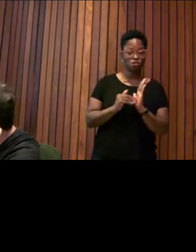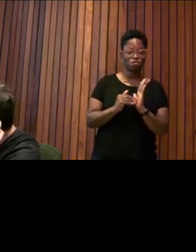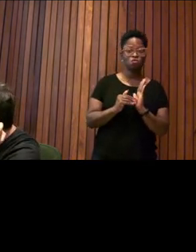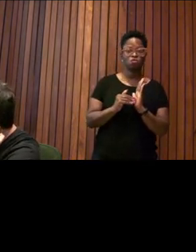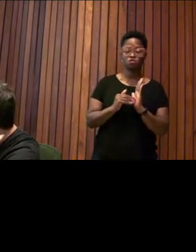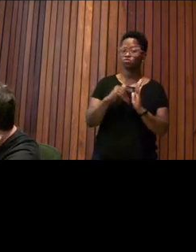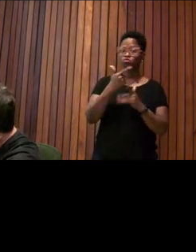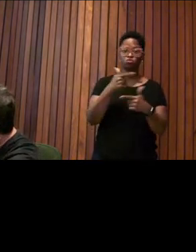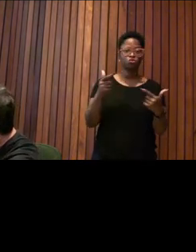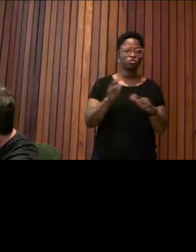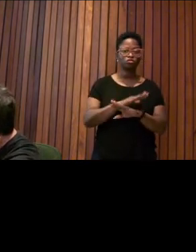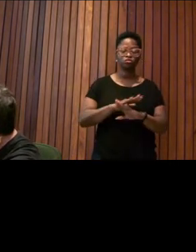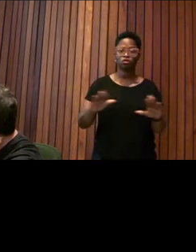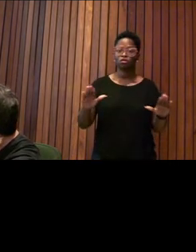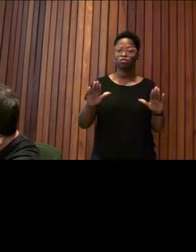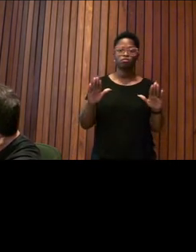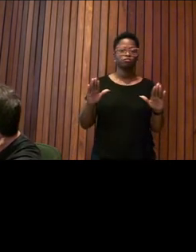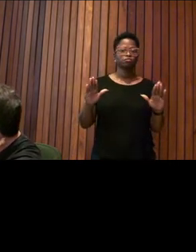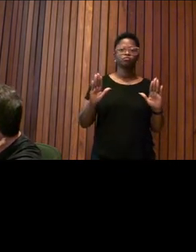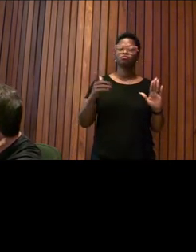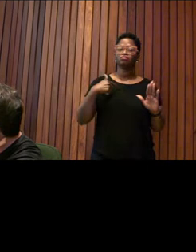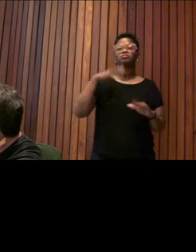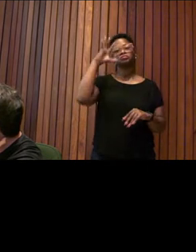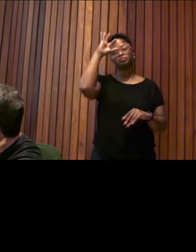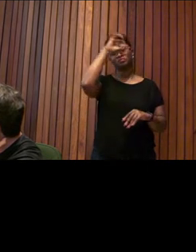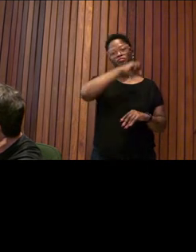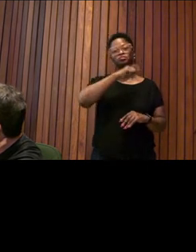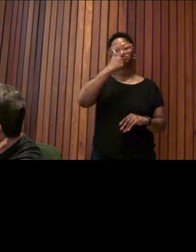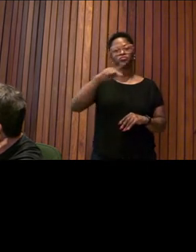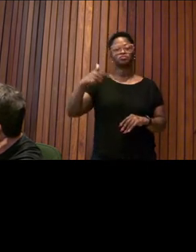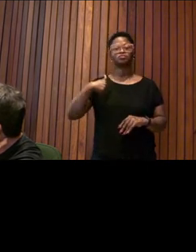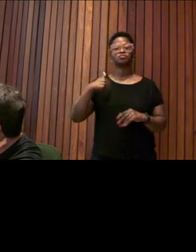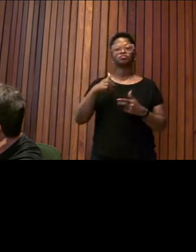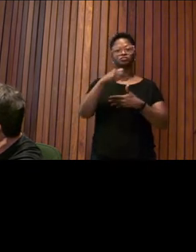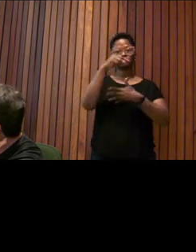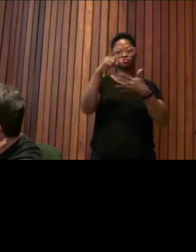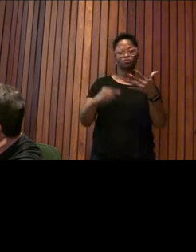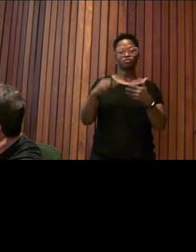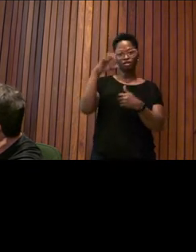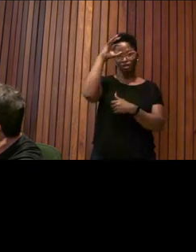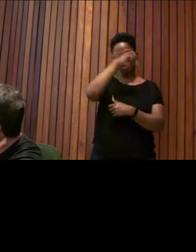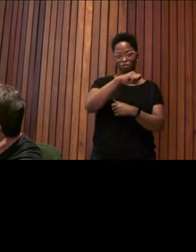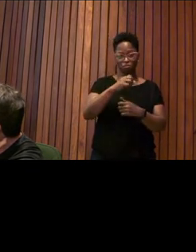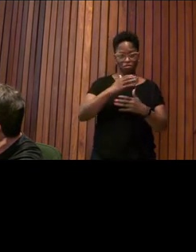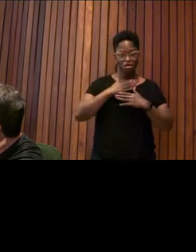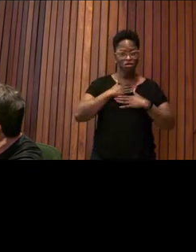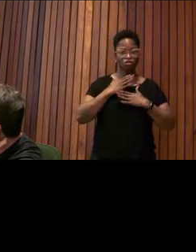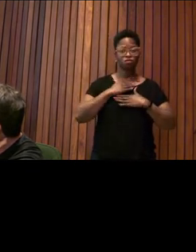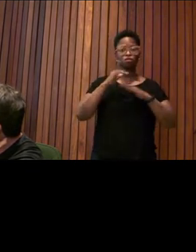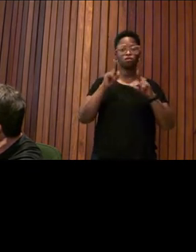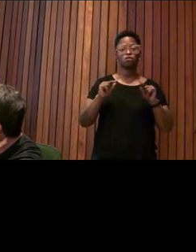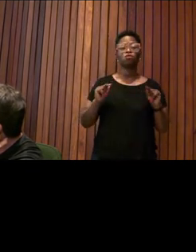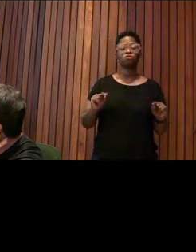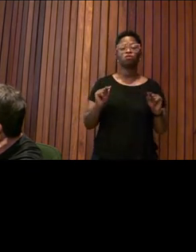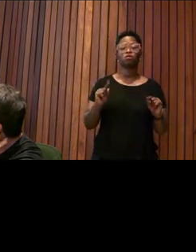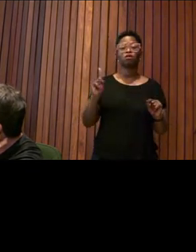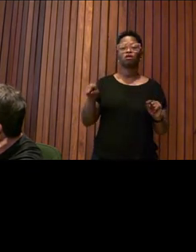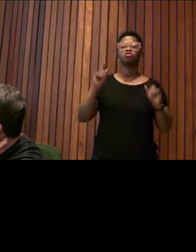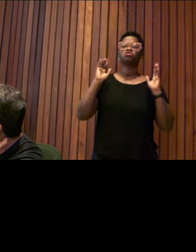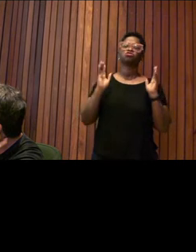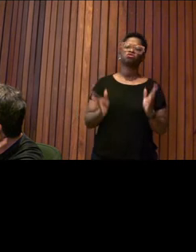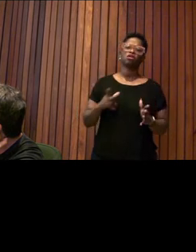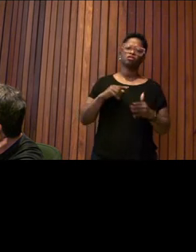não tem mais o que fazer, eu aprendi uma série de coisas. Foi, assim, o maior aprendizado meu mesmo foi